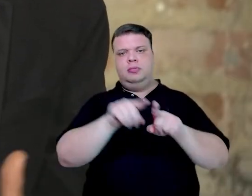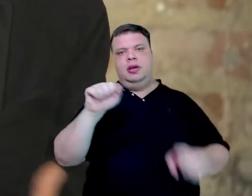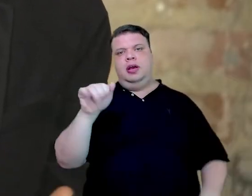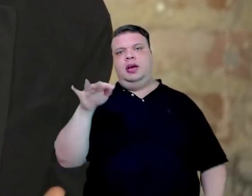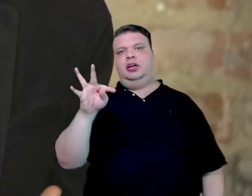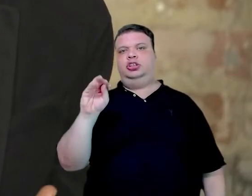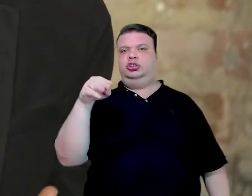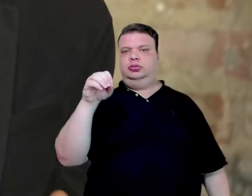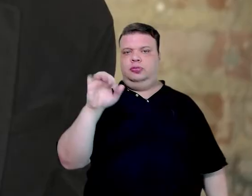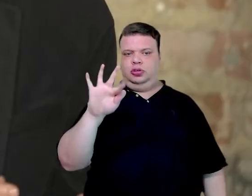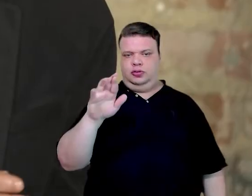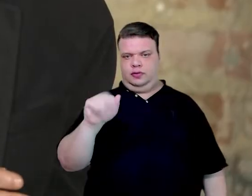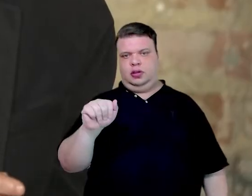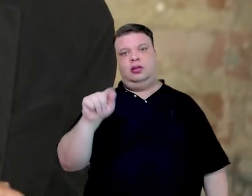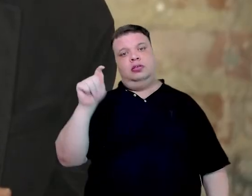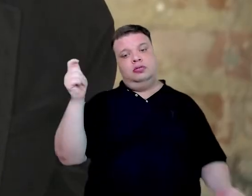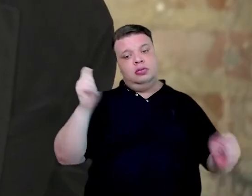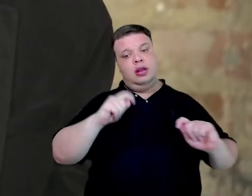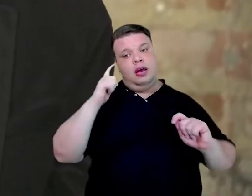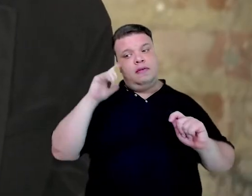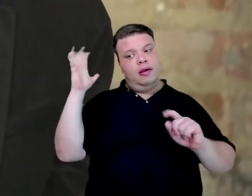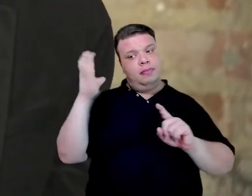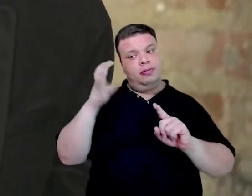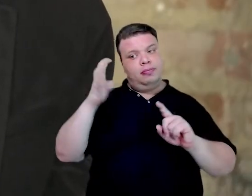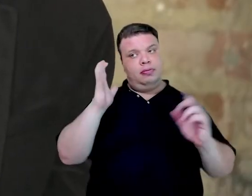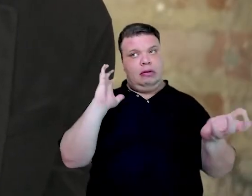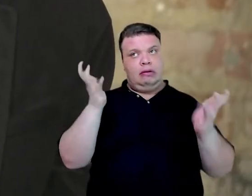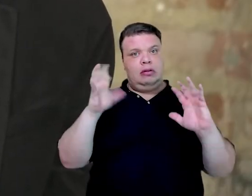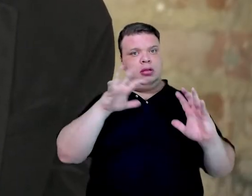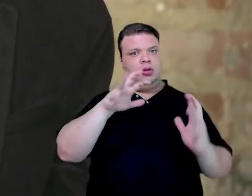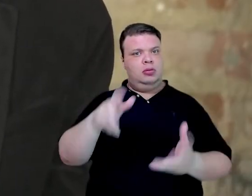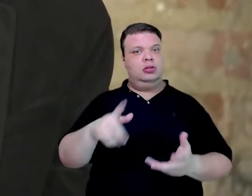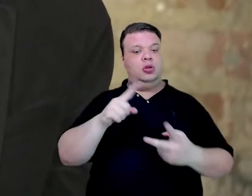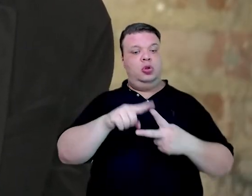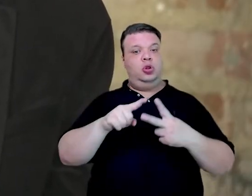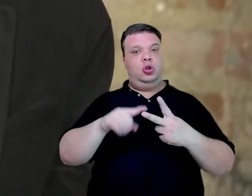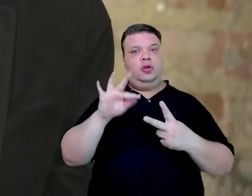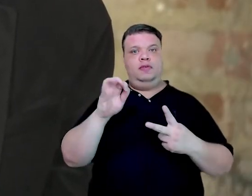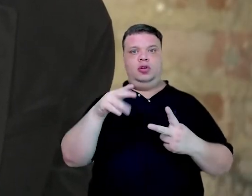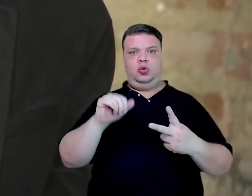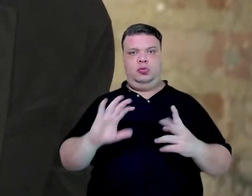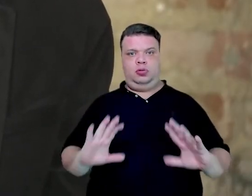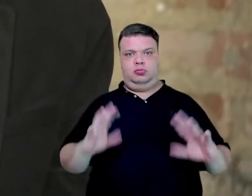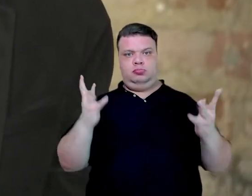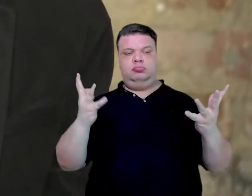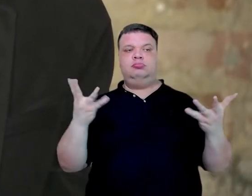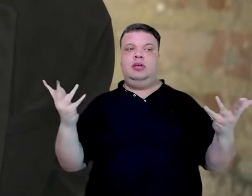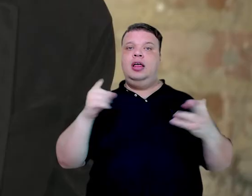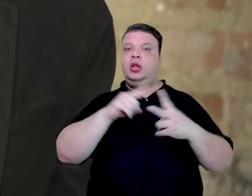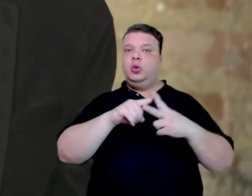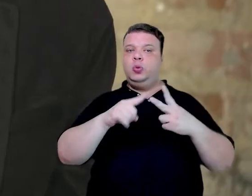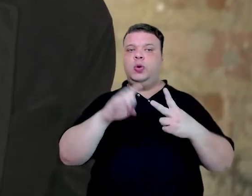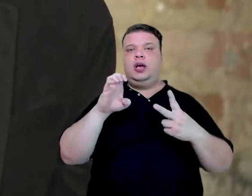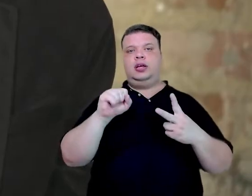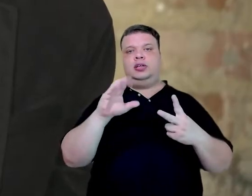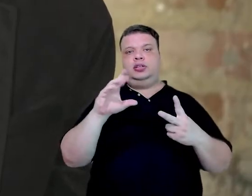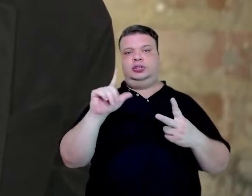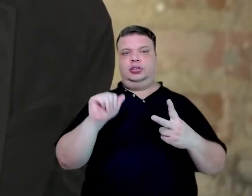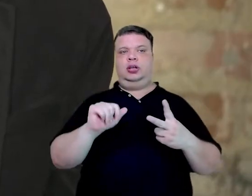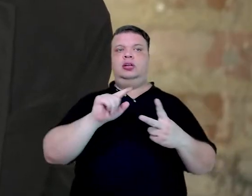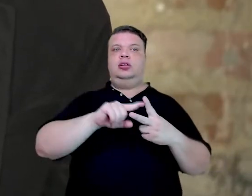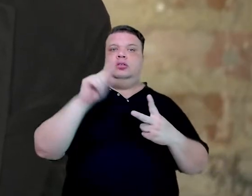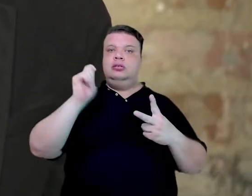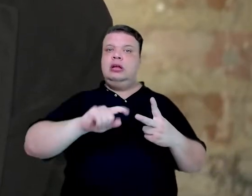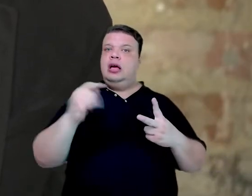essas duas escalas, elas têm importância imprescindível para o estudo do clima global. Já no caso